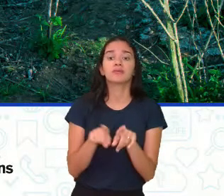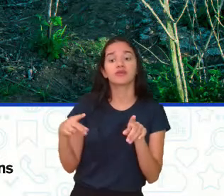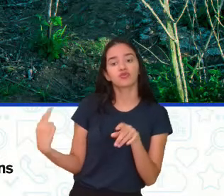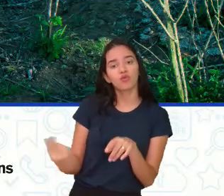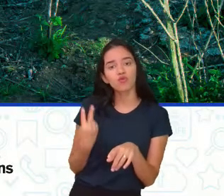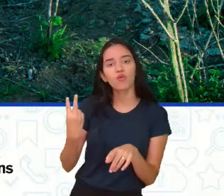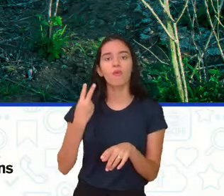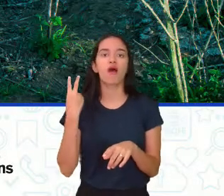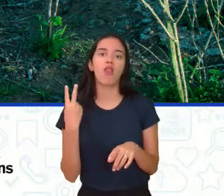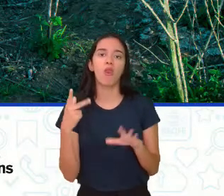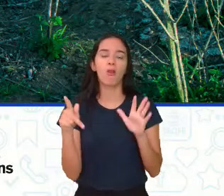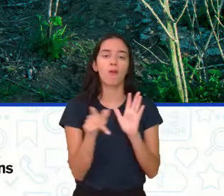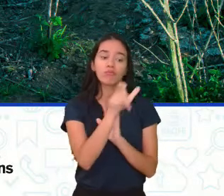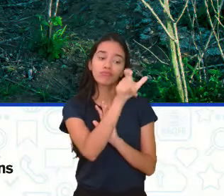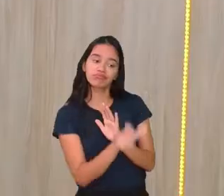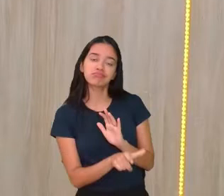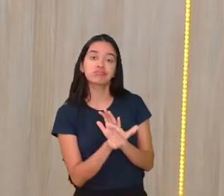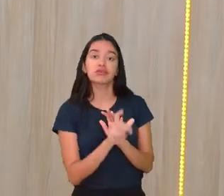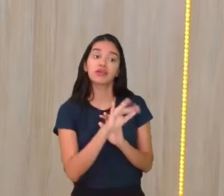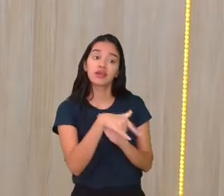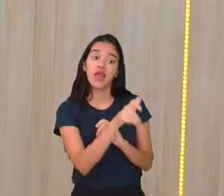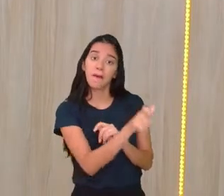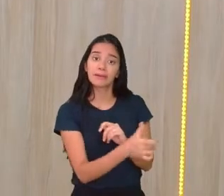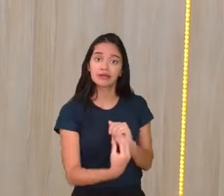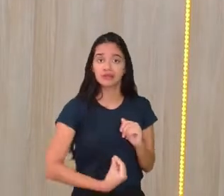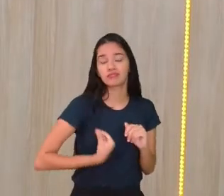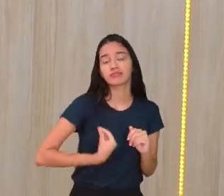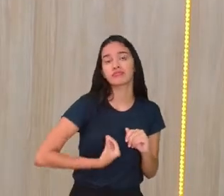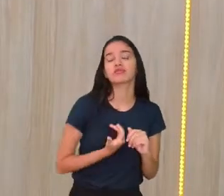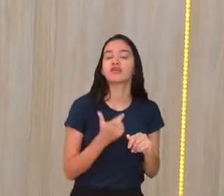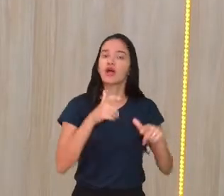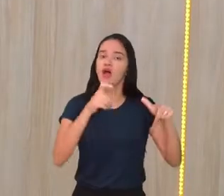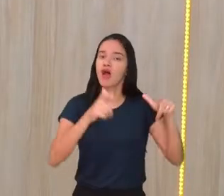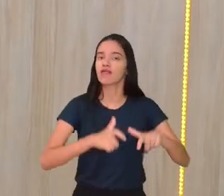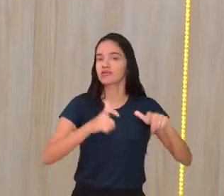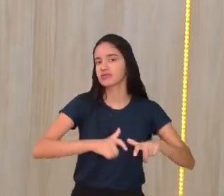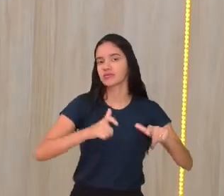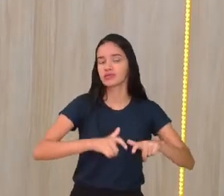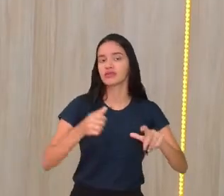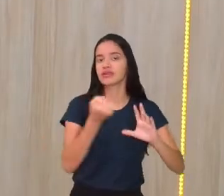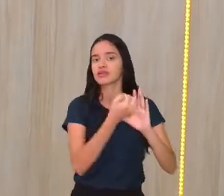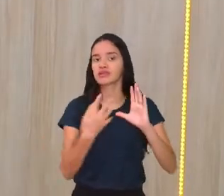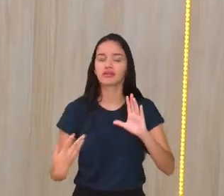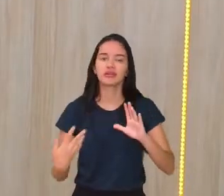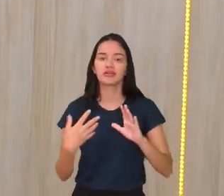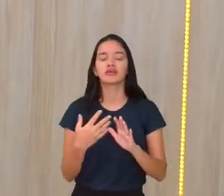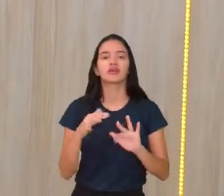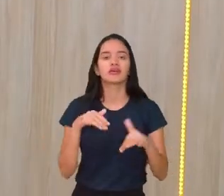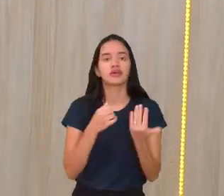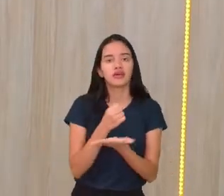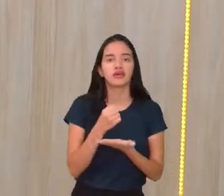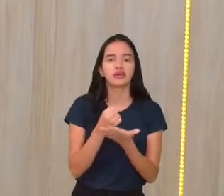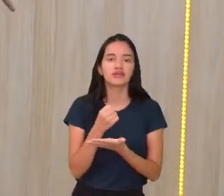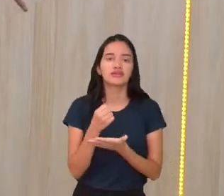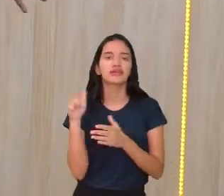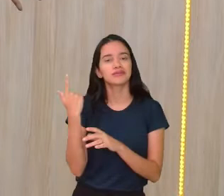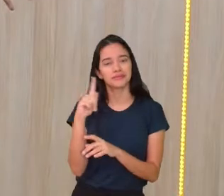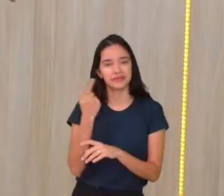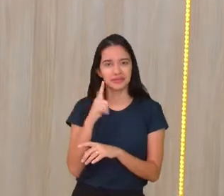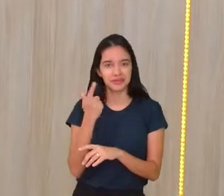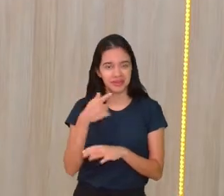valor pelo sujeito que nele vive. Então, ou seja, o lugar, né, é uma das categorias basilares da geografia, né?